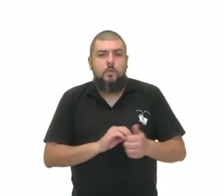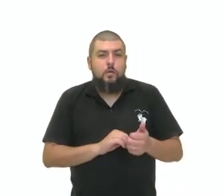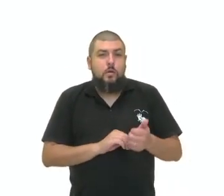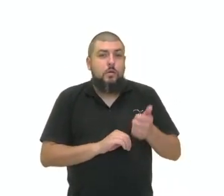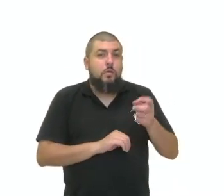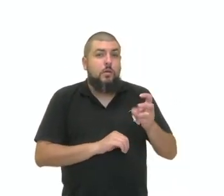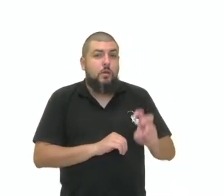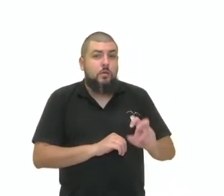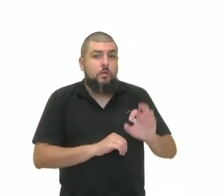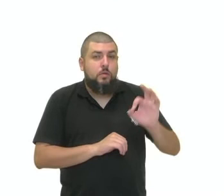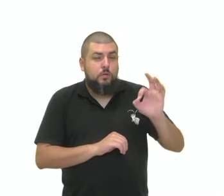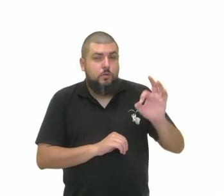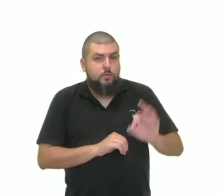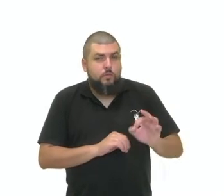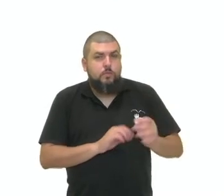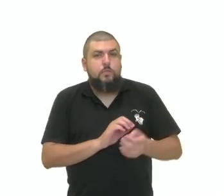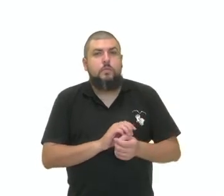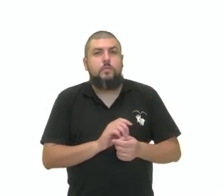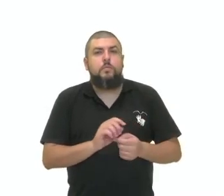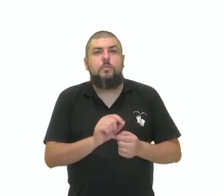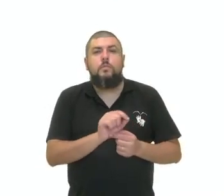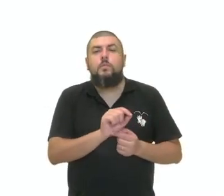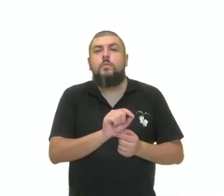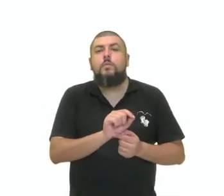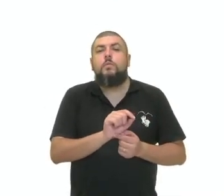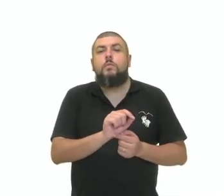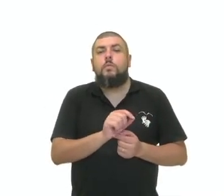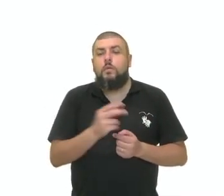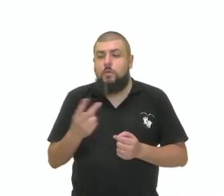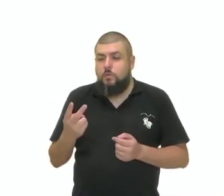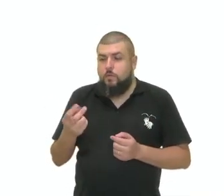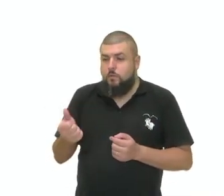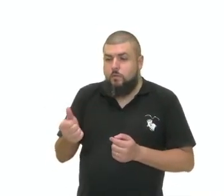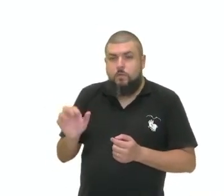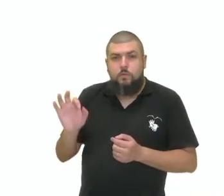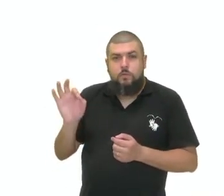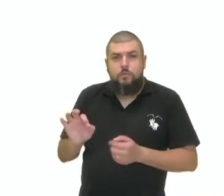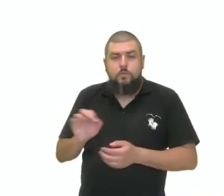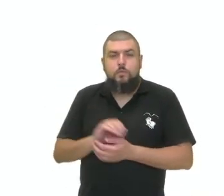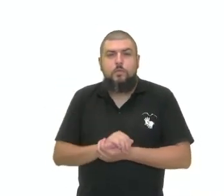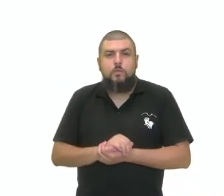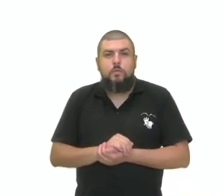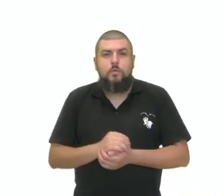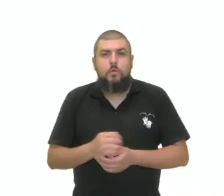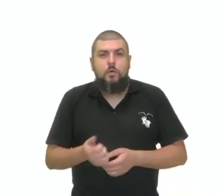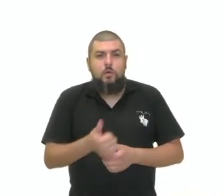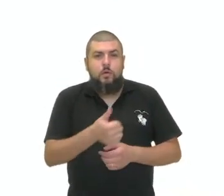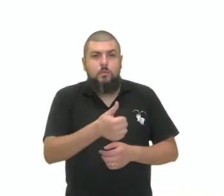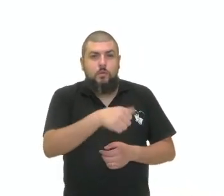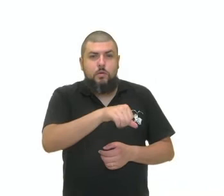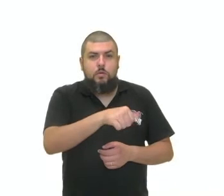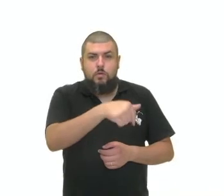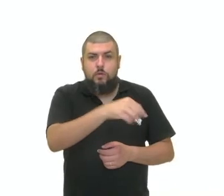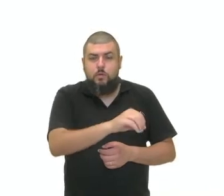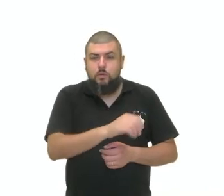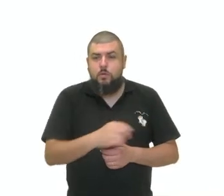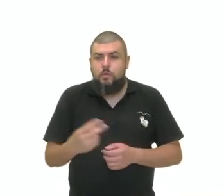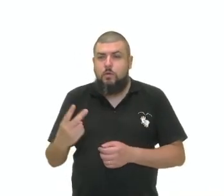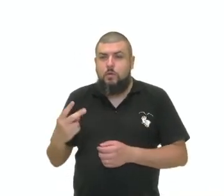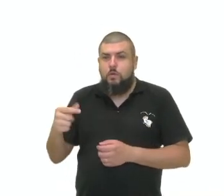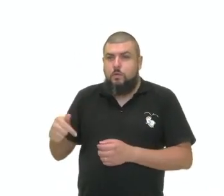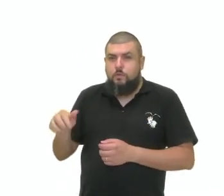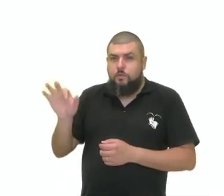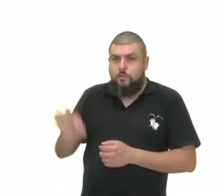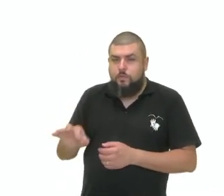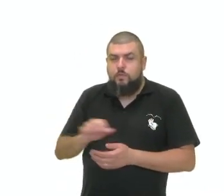seguintes, participavam em 60 de 26% da renda. Em 1970, 27% da